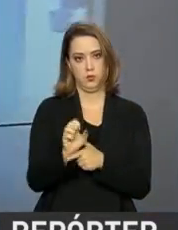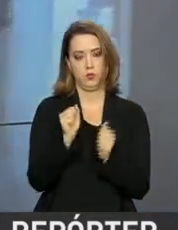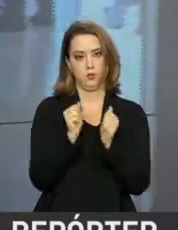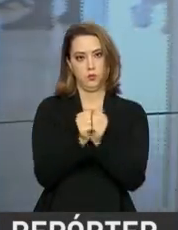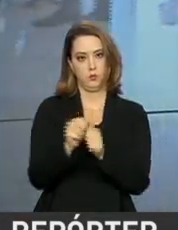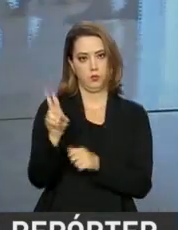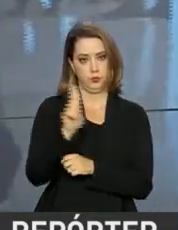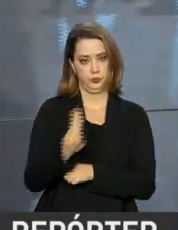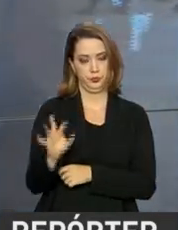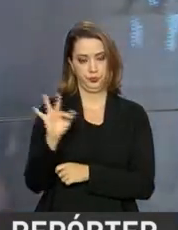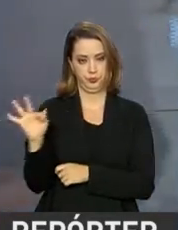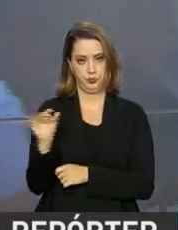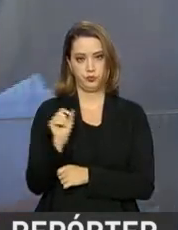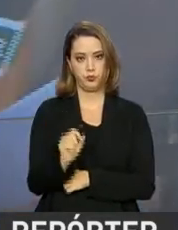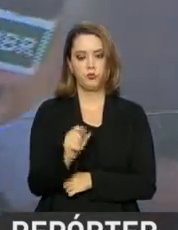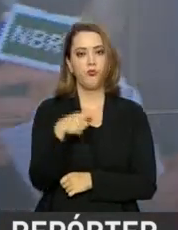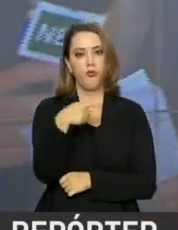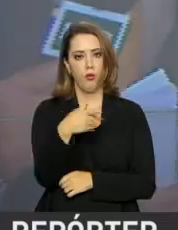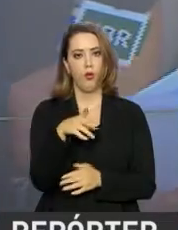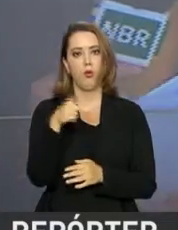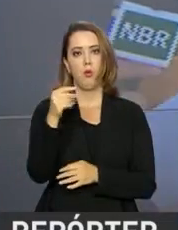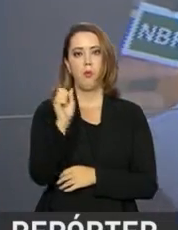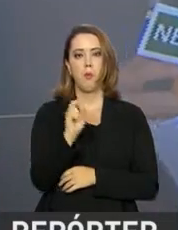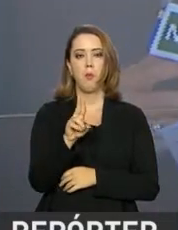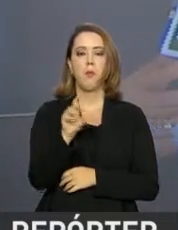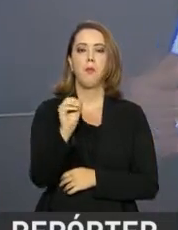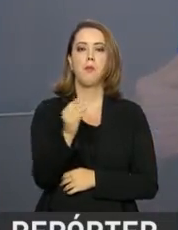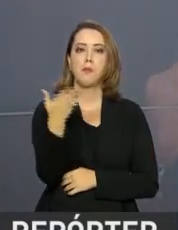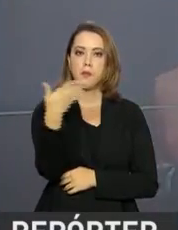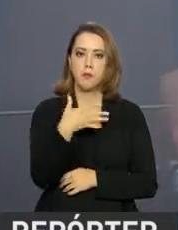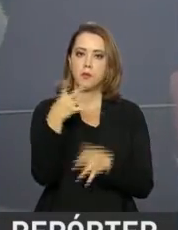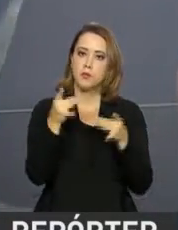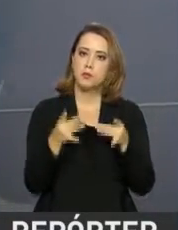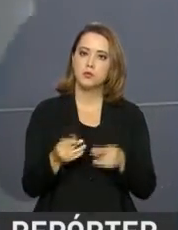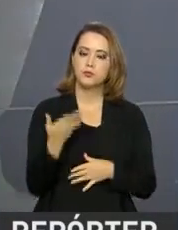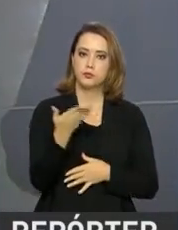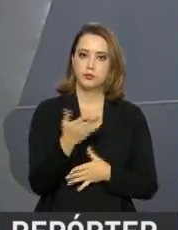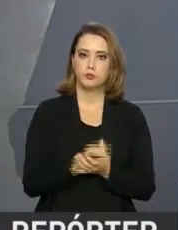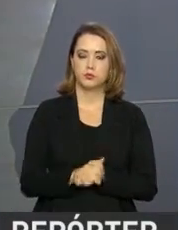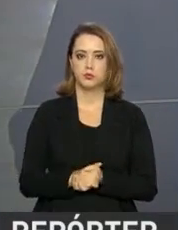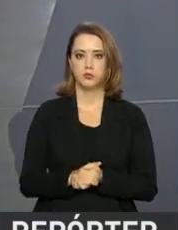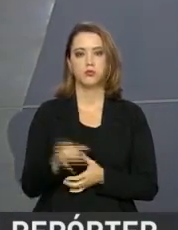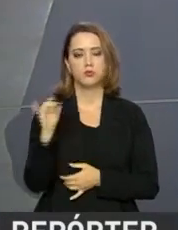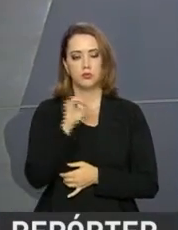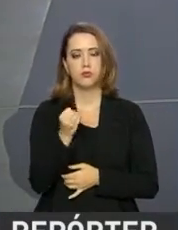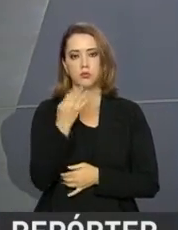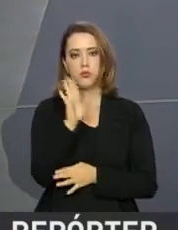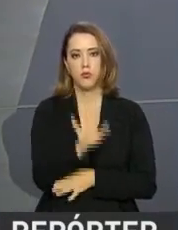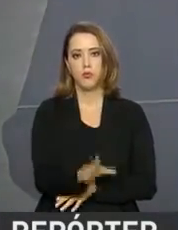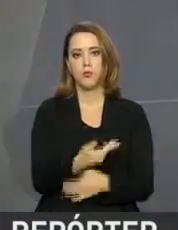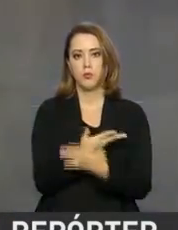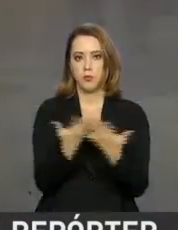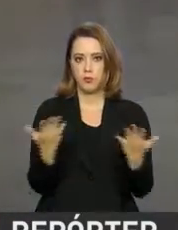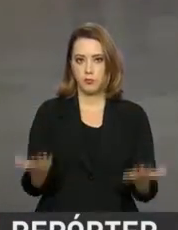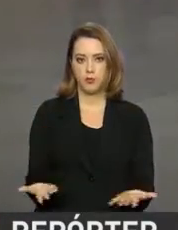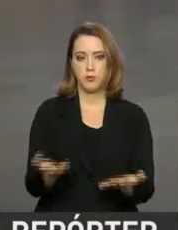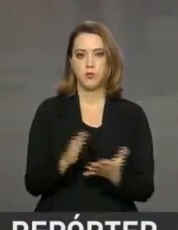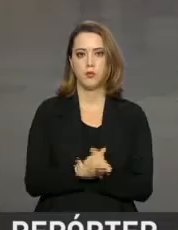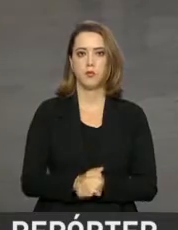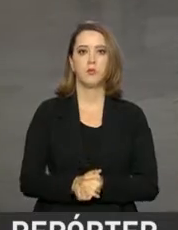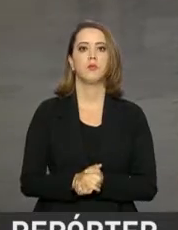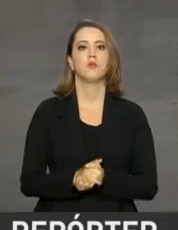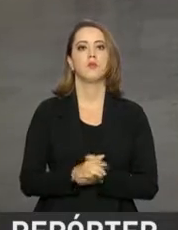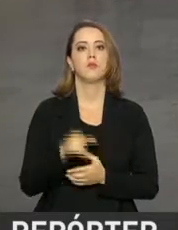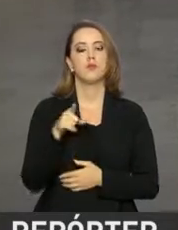Assalvi está lá no Palácio do Planalto e tem as informações para a gente. Boa tarde, Paulo. Olá, Leandro. Boa tarde a todos que nos assistem na